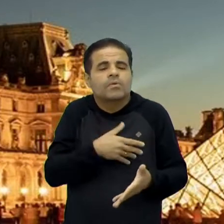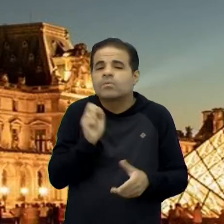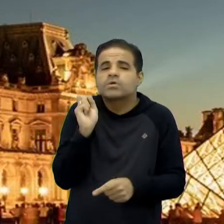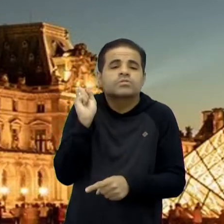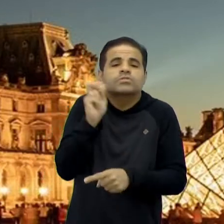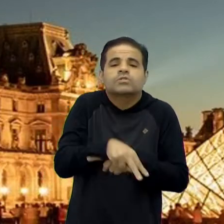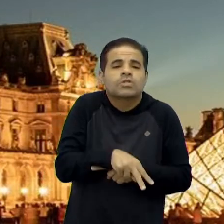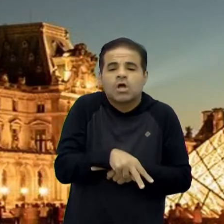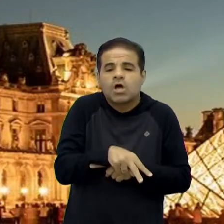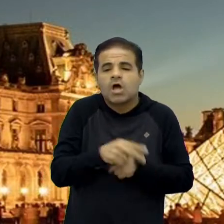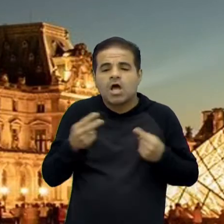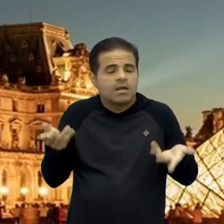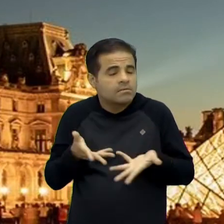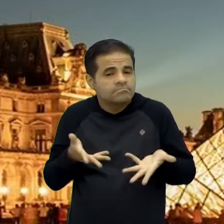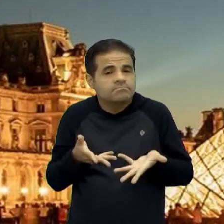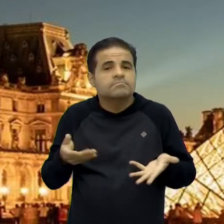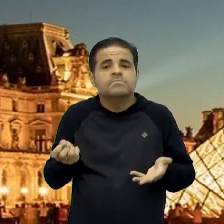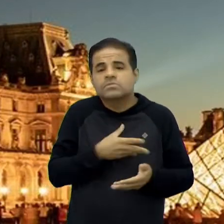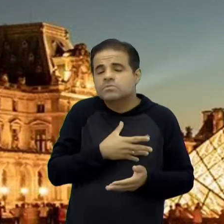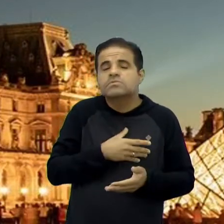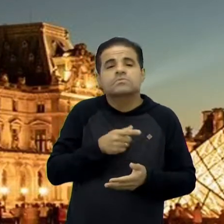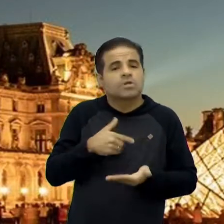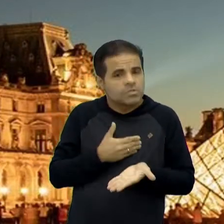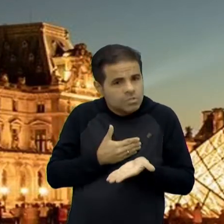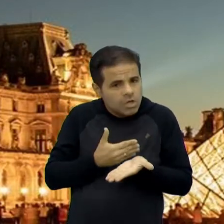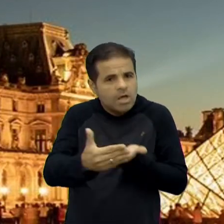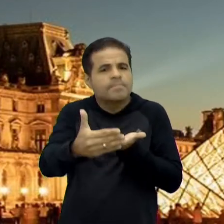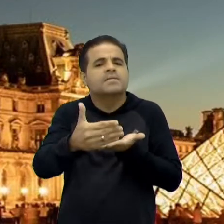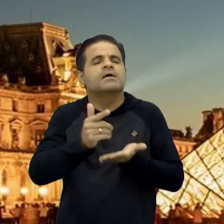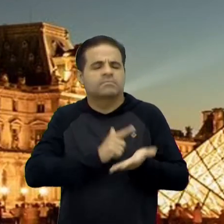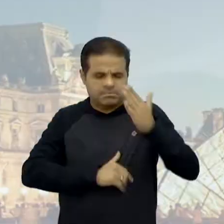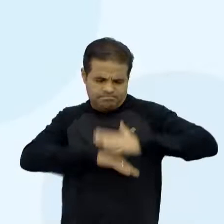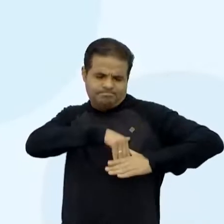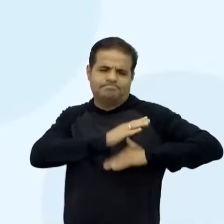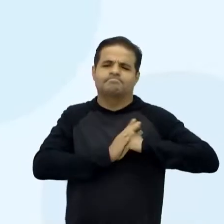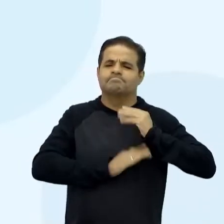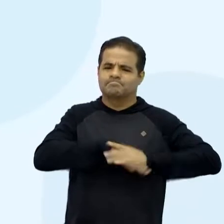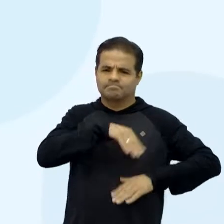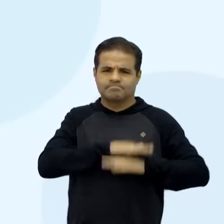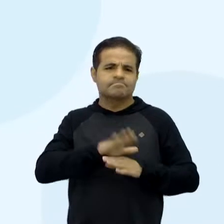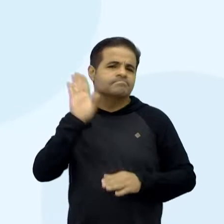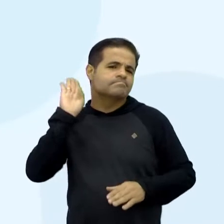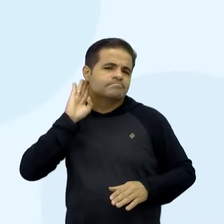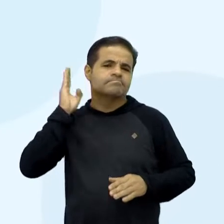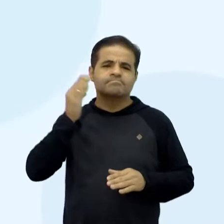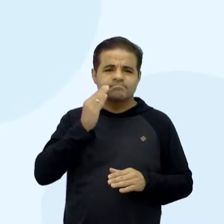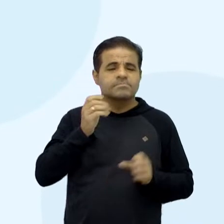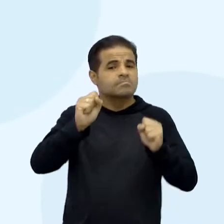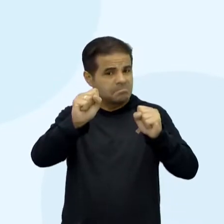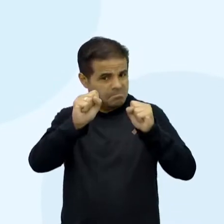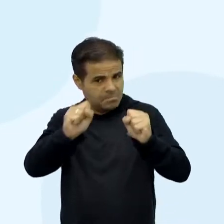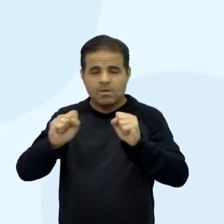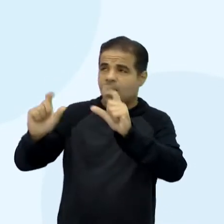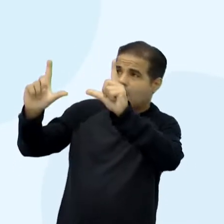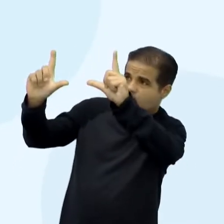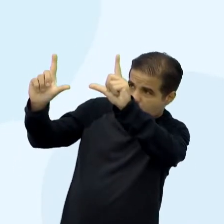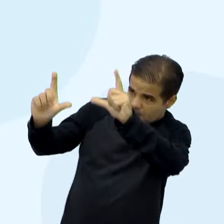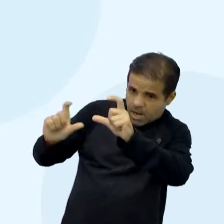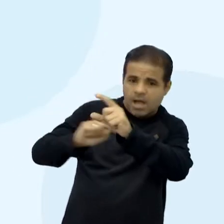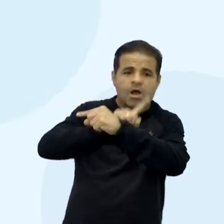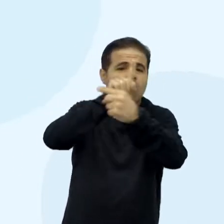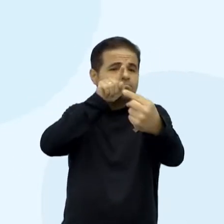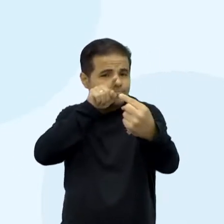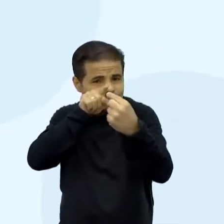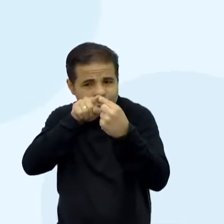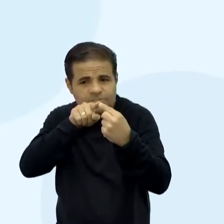torna clássico. Certo. E para também começarmos, nós temos aí as nossas habilidades, as competências que você pode tirar um print, né? E o nosso